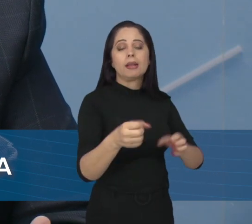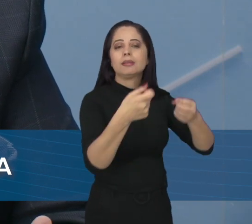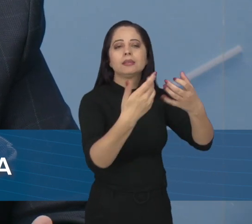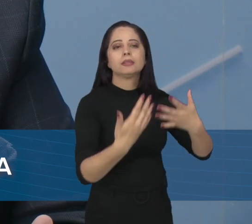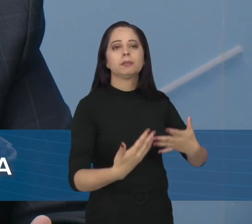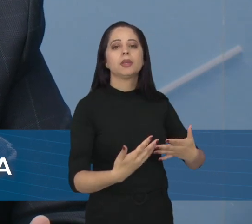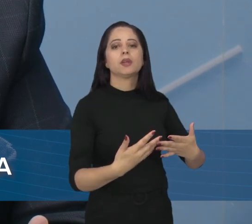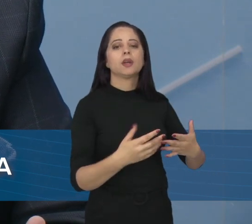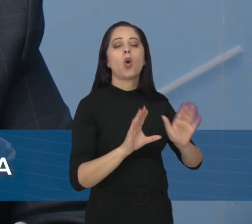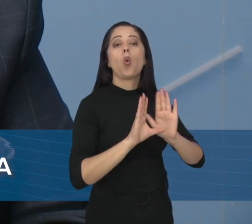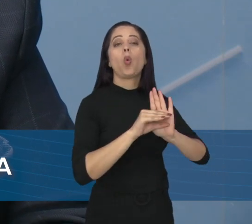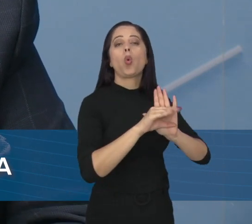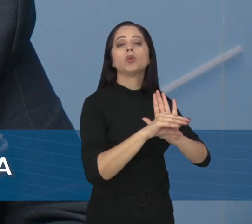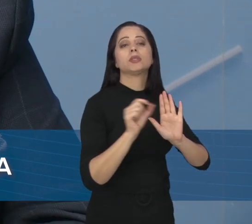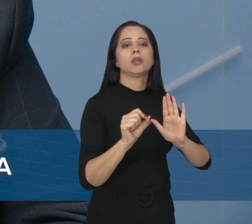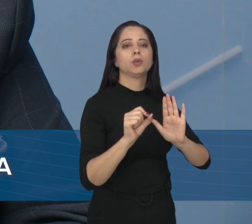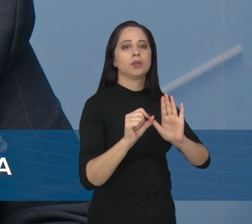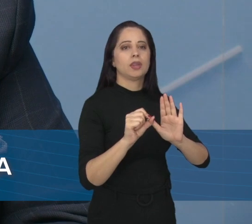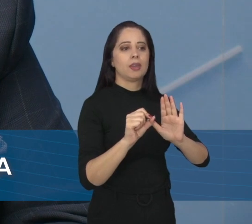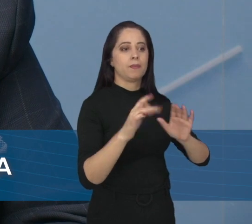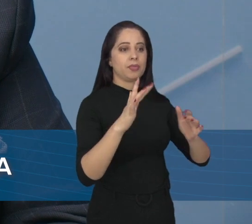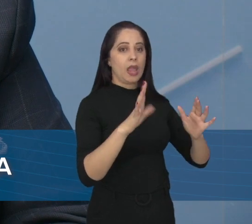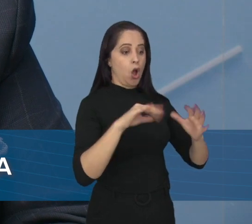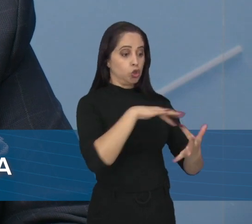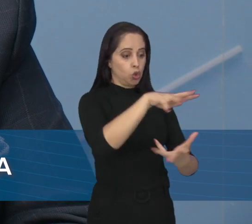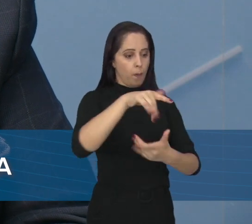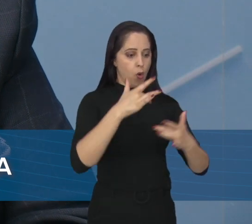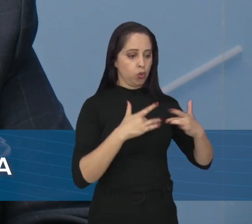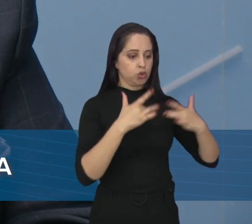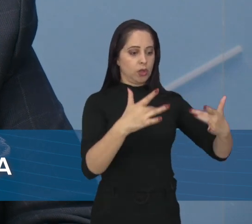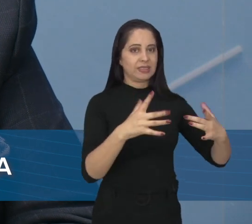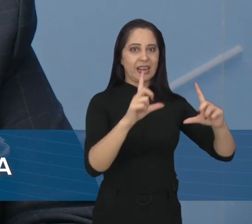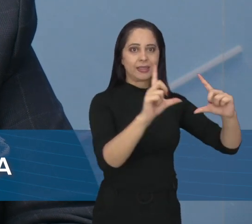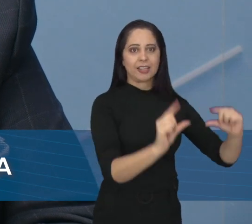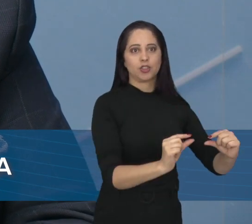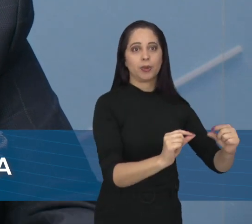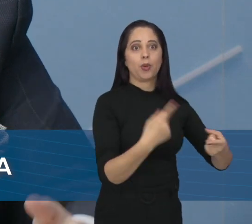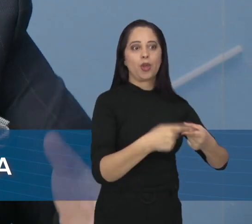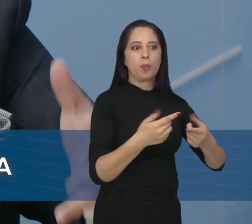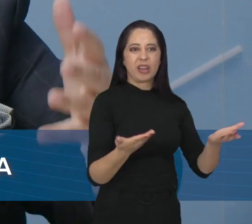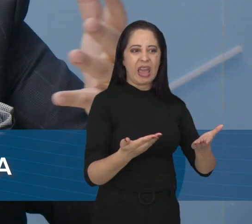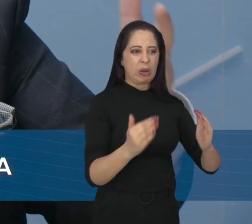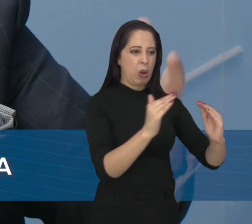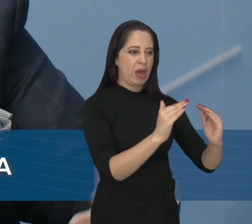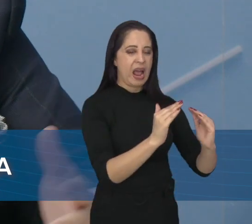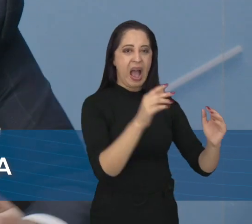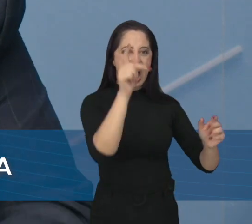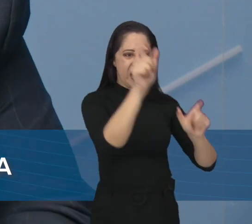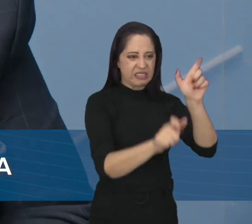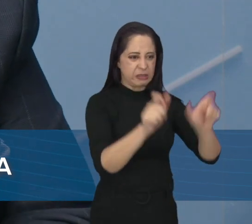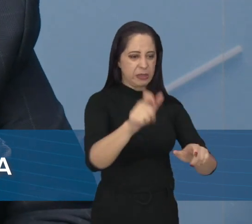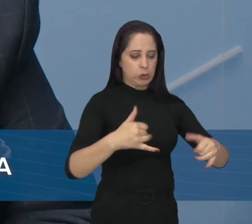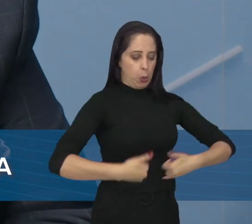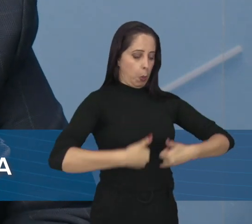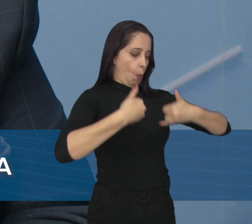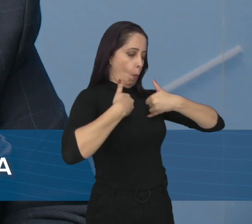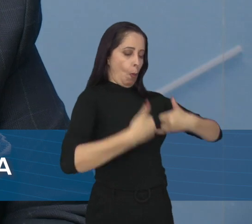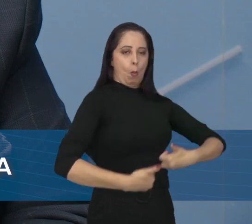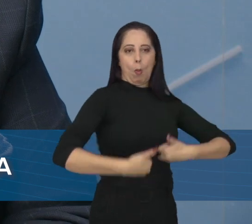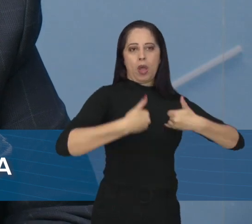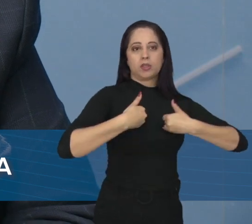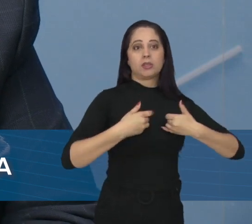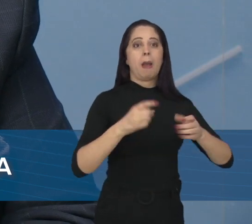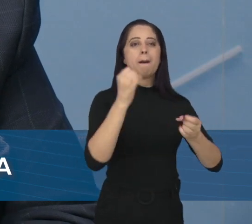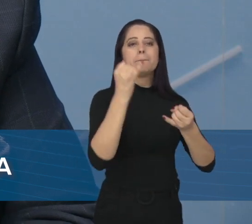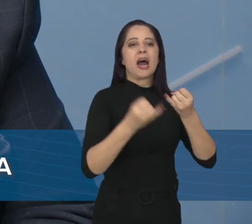seguinte conceito, que a solidariedade regrediu no mundo a partir do momento que os muros foram crescendo. Né? Os